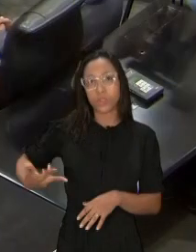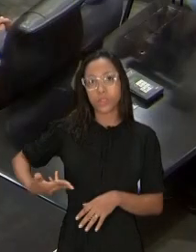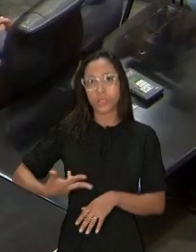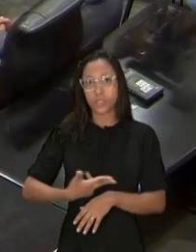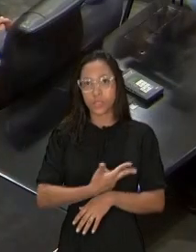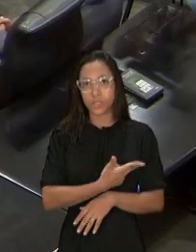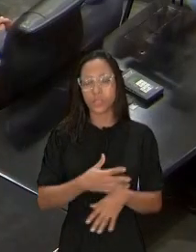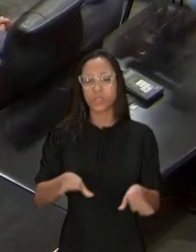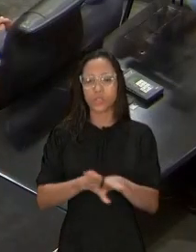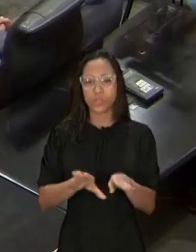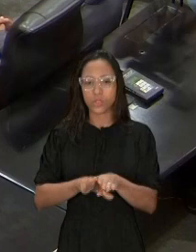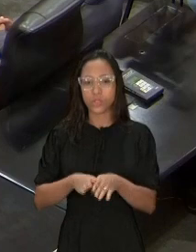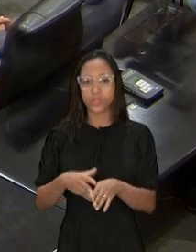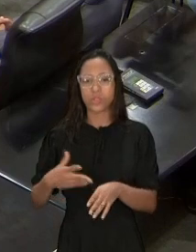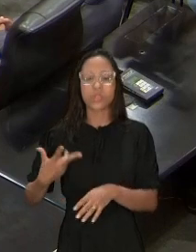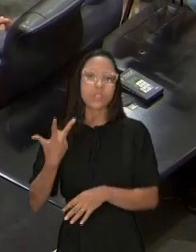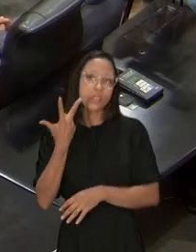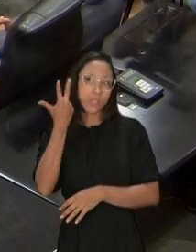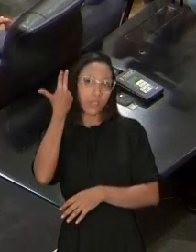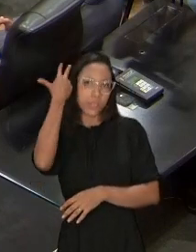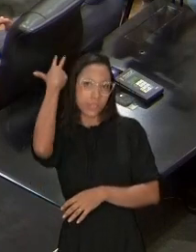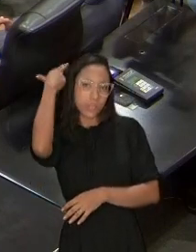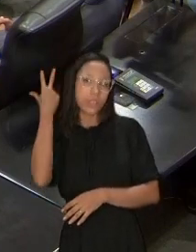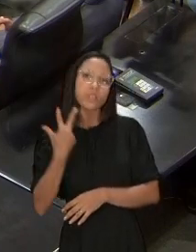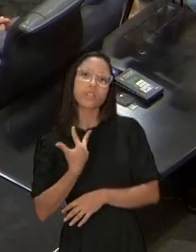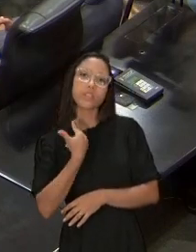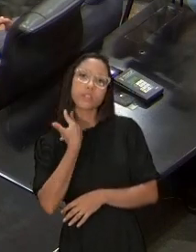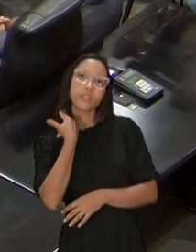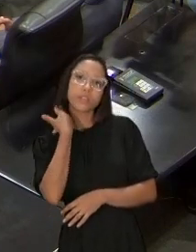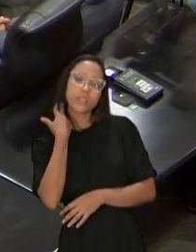plástica, cirurgia de cabeça, pescoço e MBA.